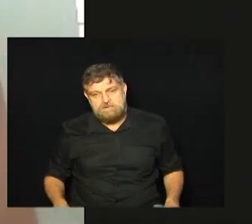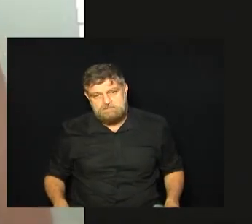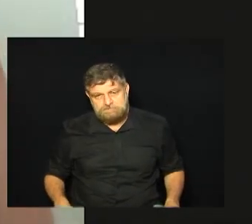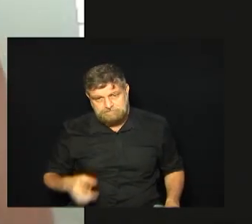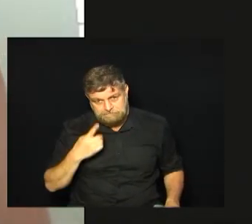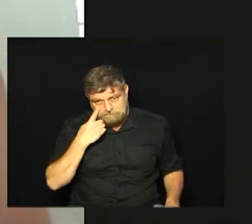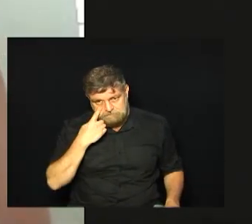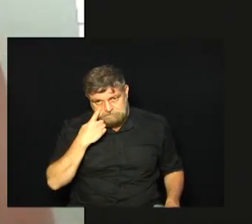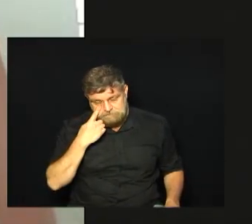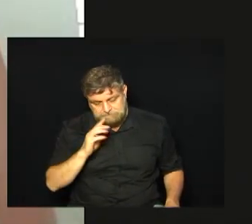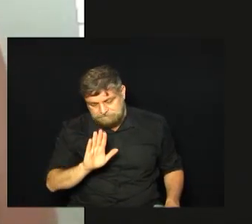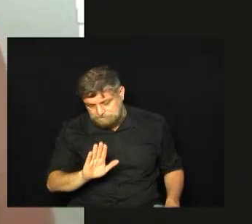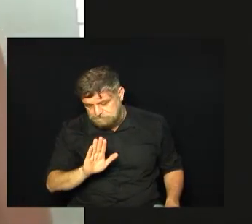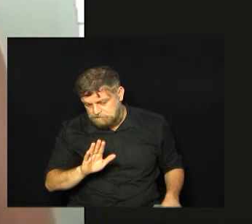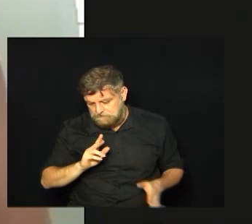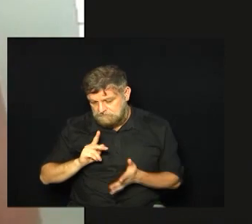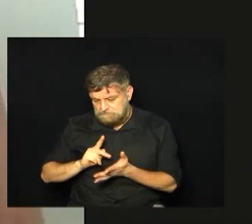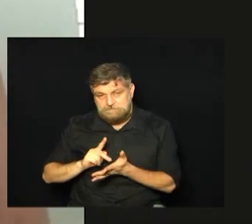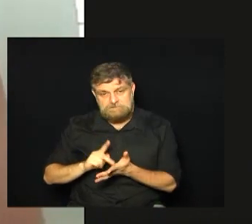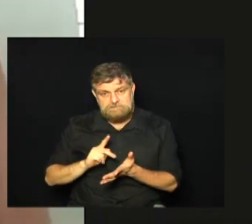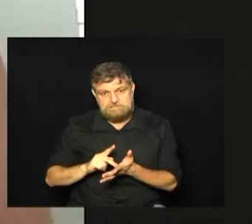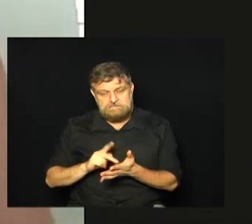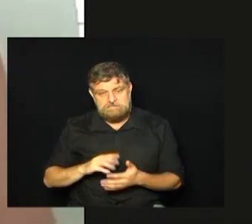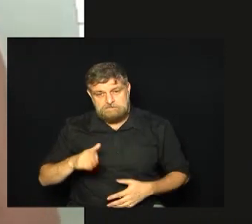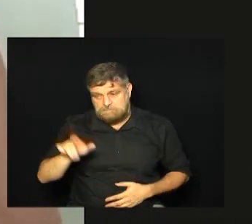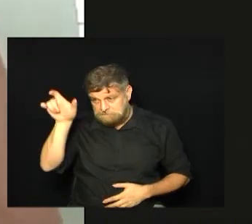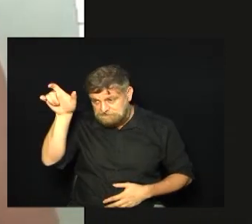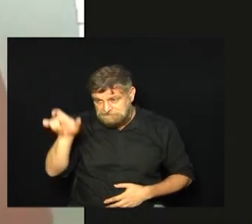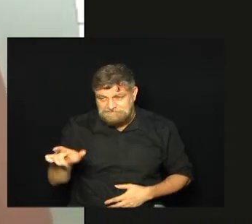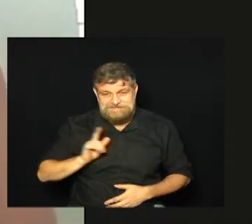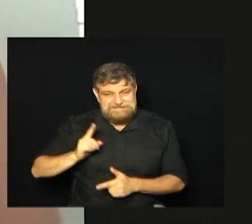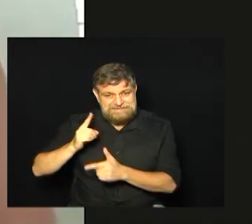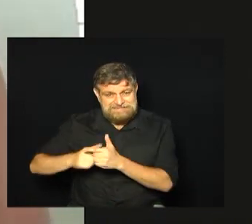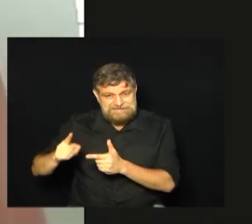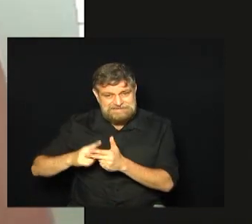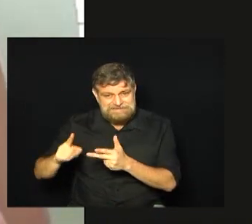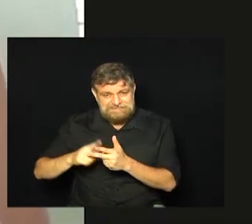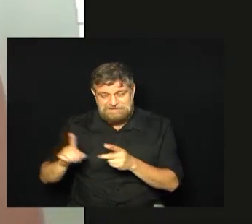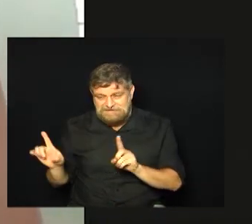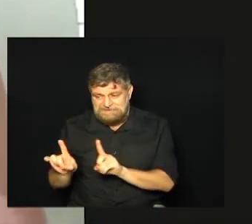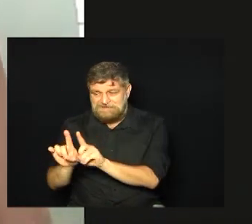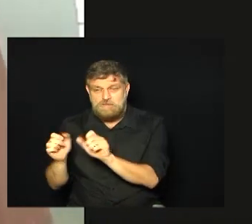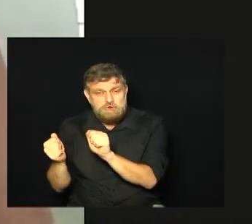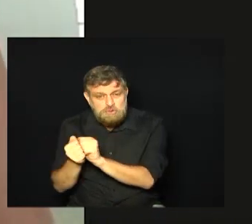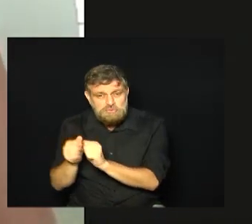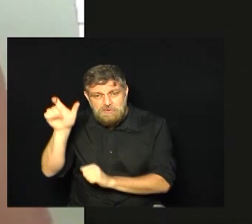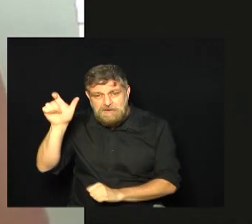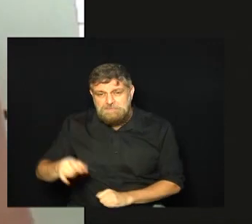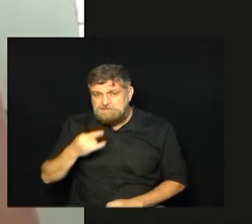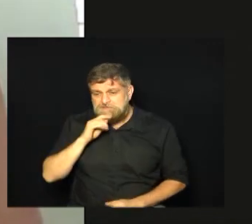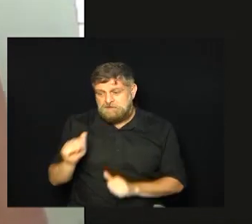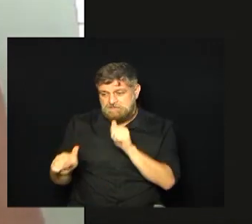Olha, na verdade, quando a pessoa tem esse problema de codependência, ela tende a